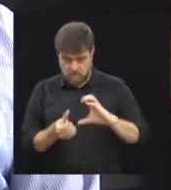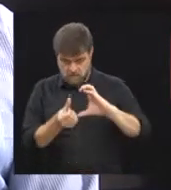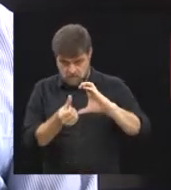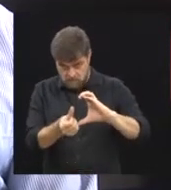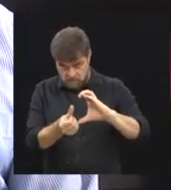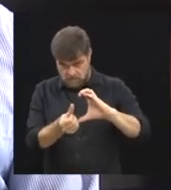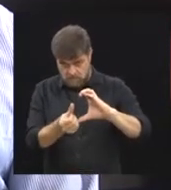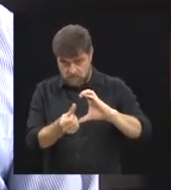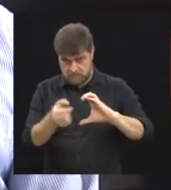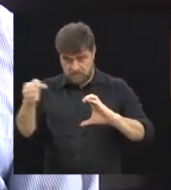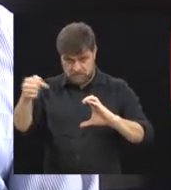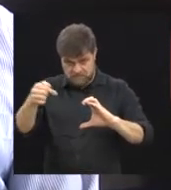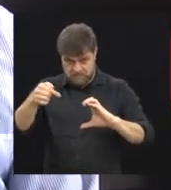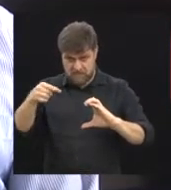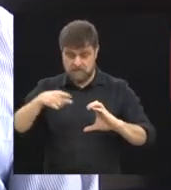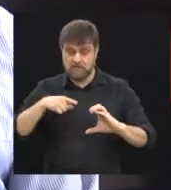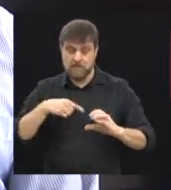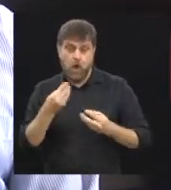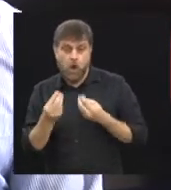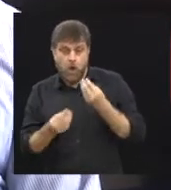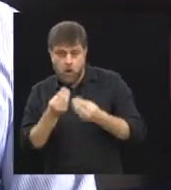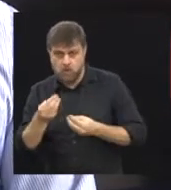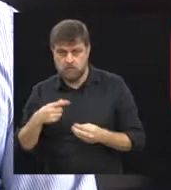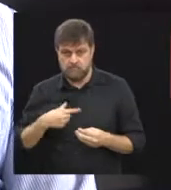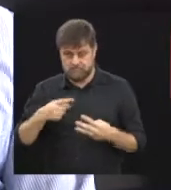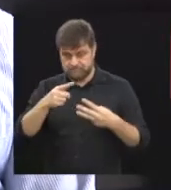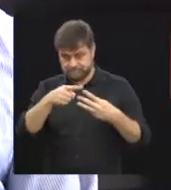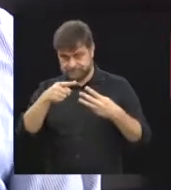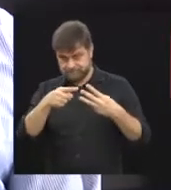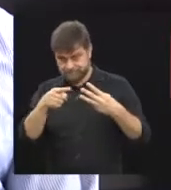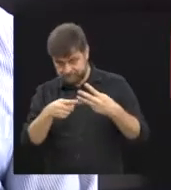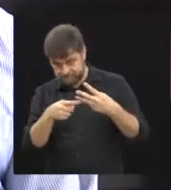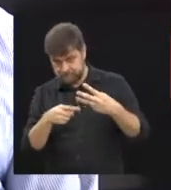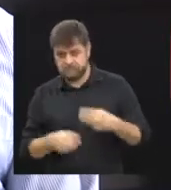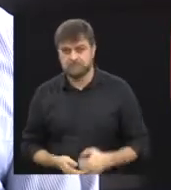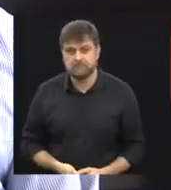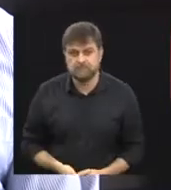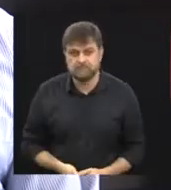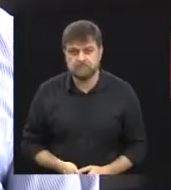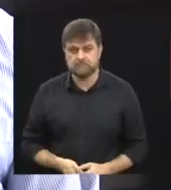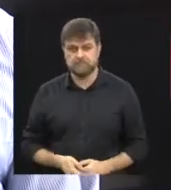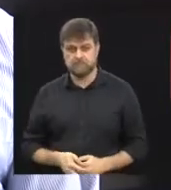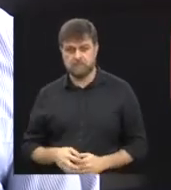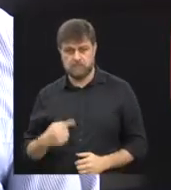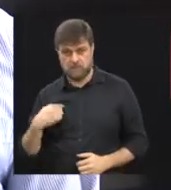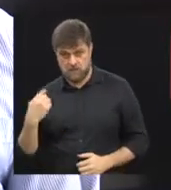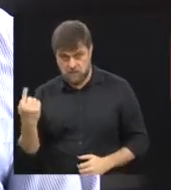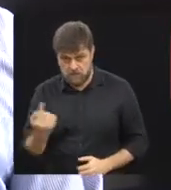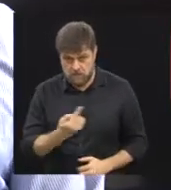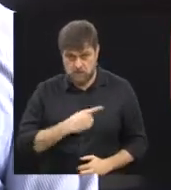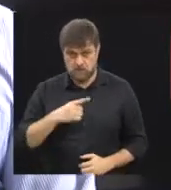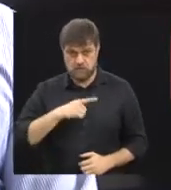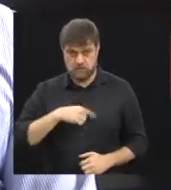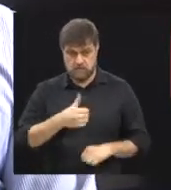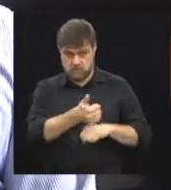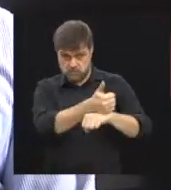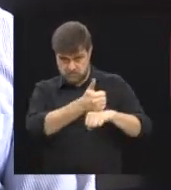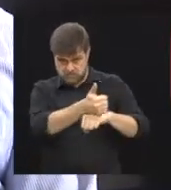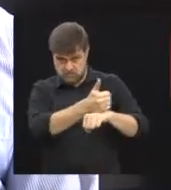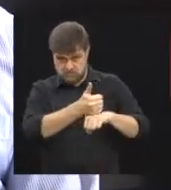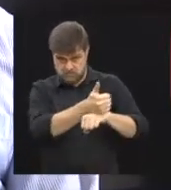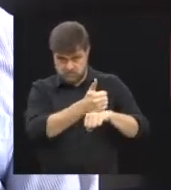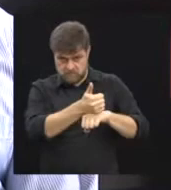A Casa da Criança Paralítica, ela se sustenta num tripé. A nossa área